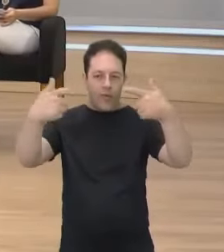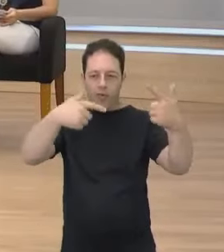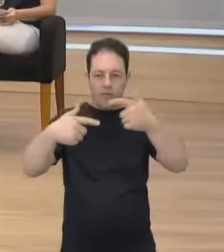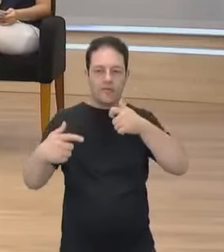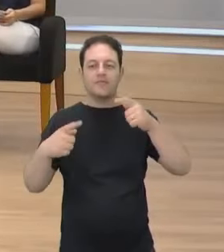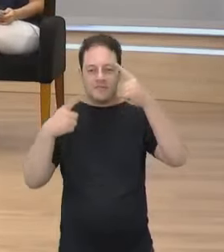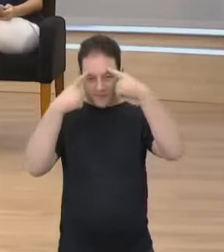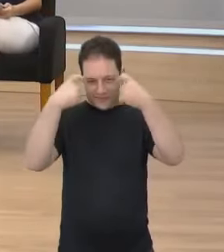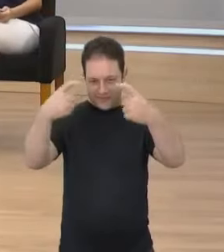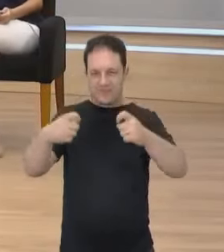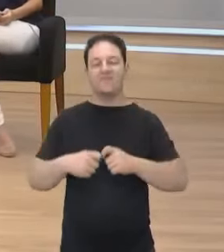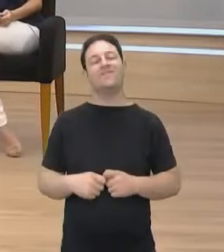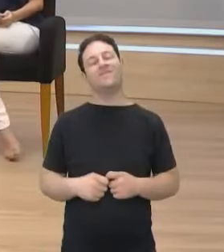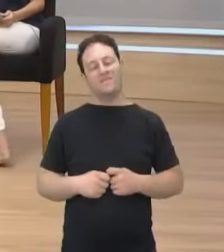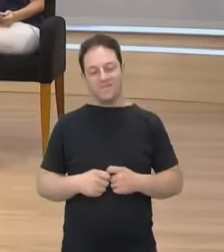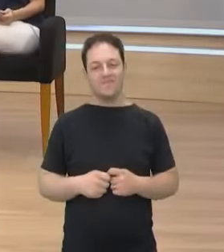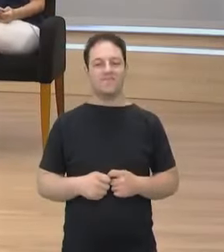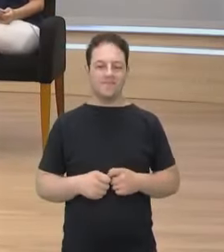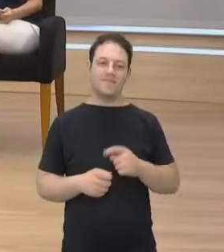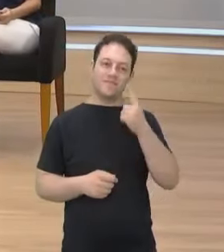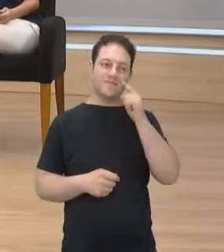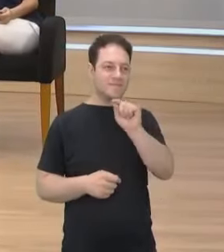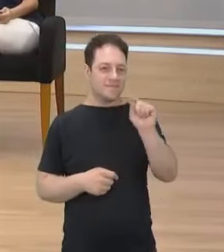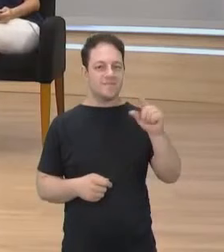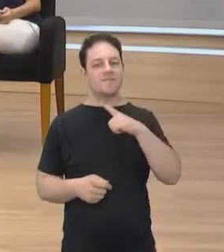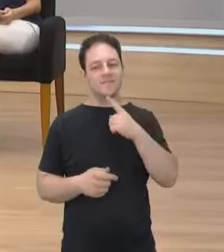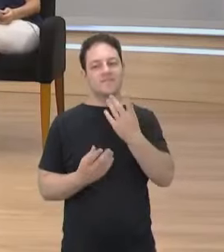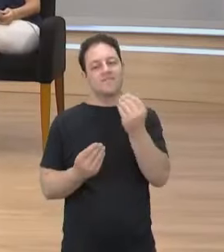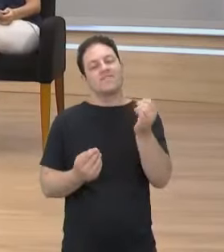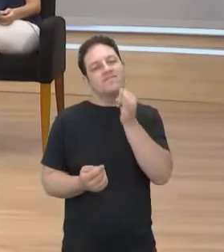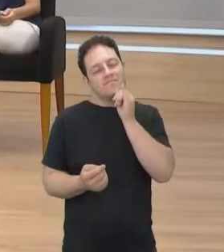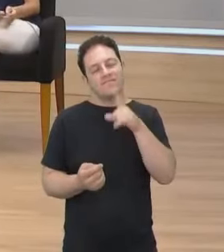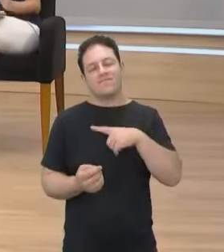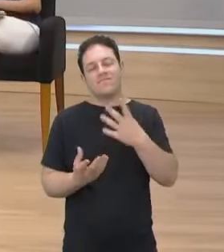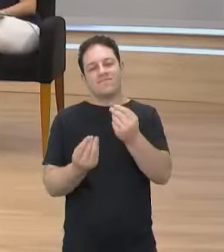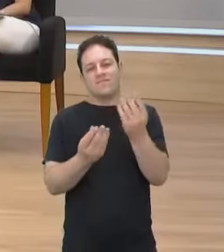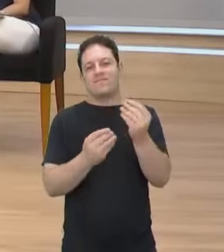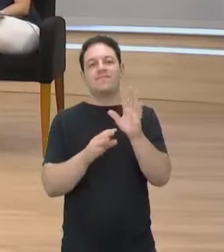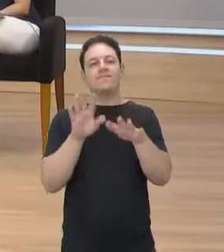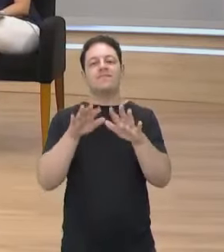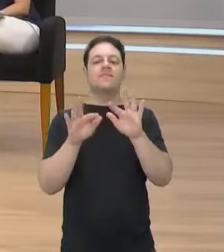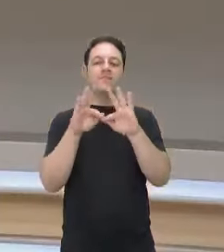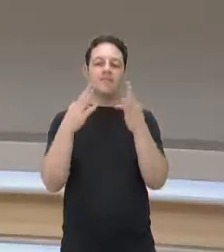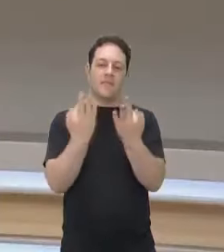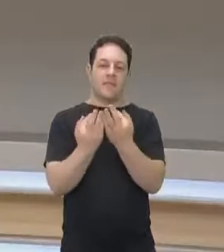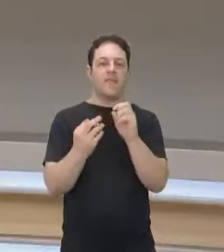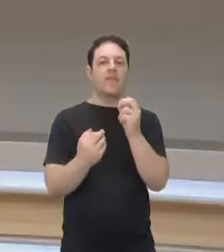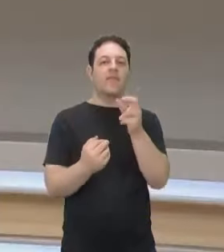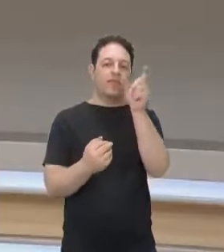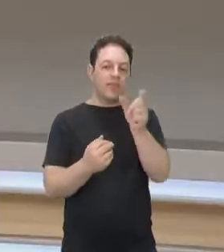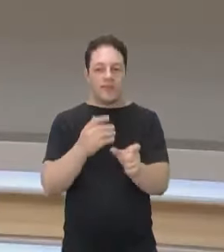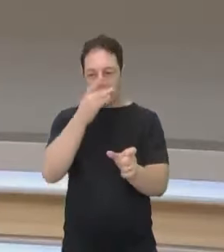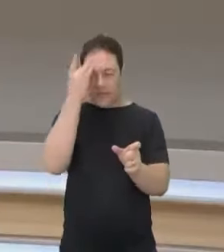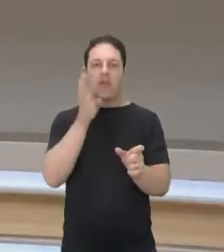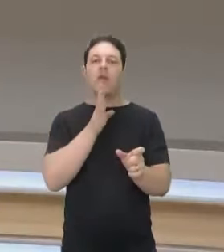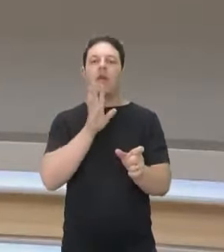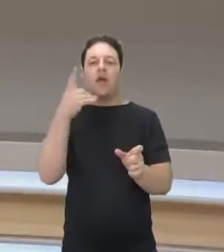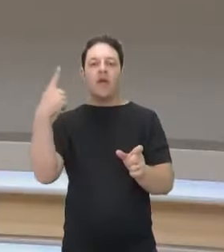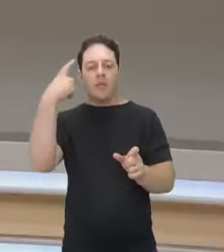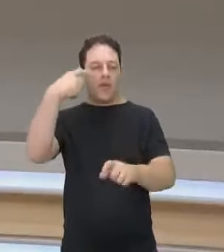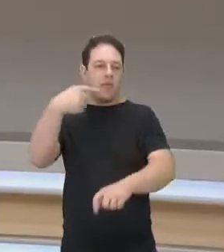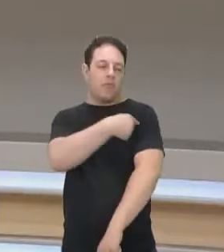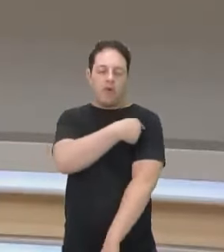escala, né, a gente pode falar que são acidentes, são tragédias, quando um familiar, um conhecido é atingido,